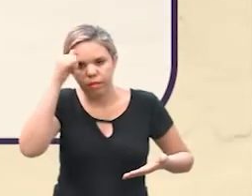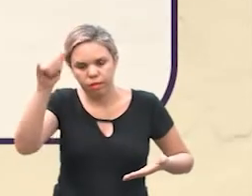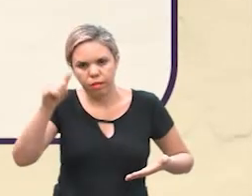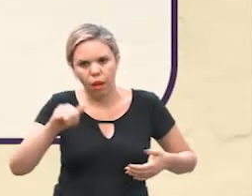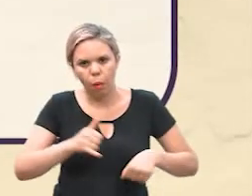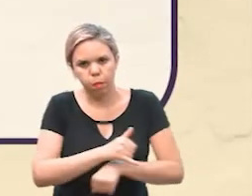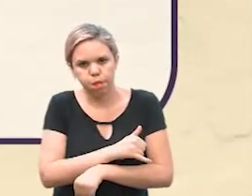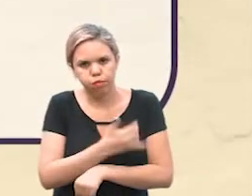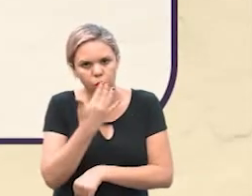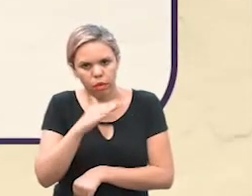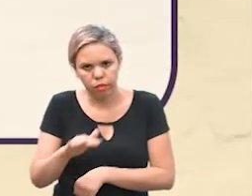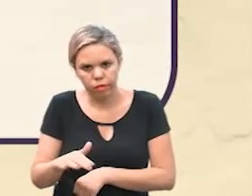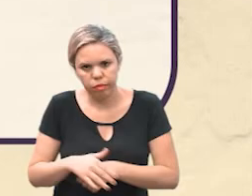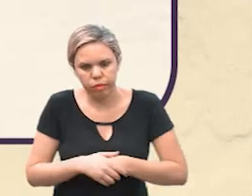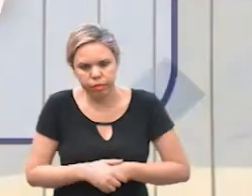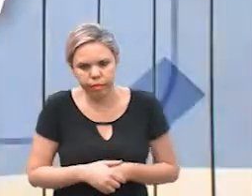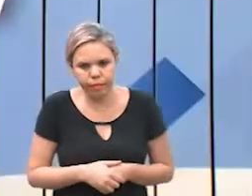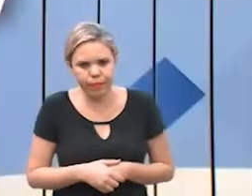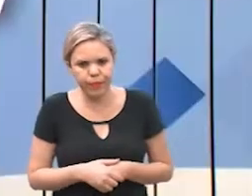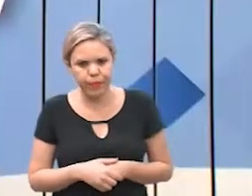a obesidade infantil?